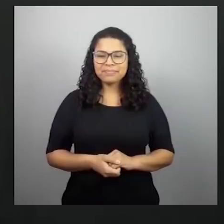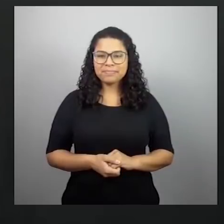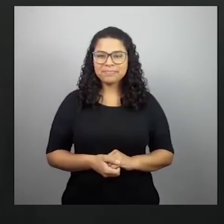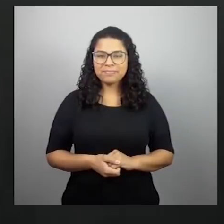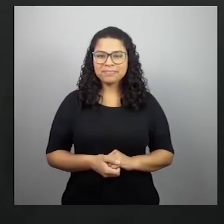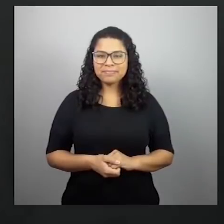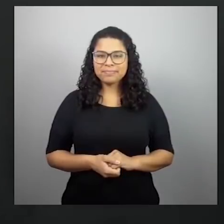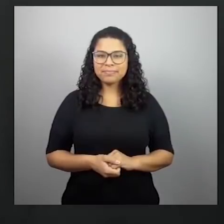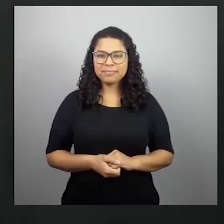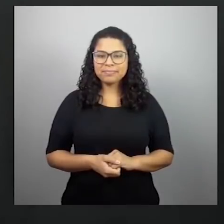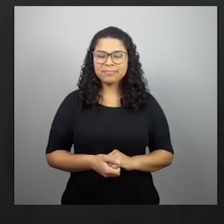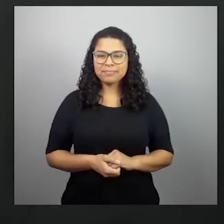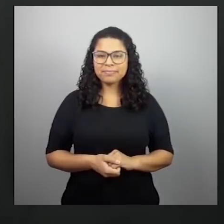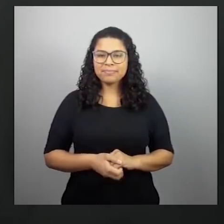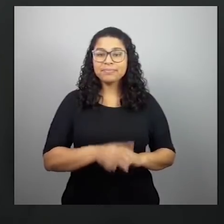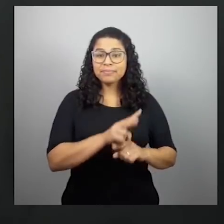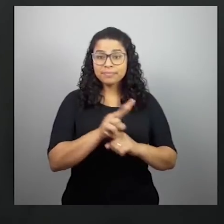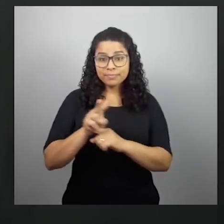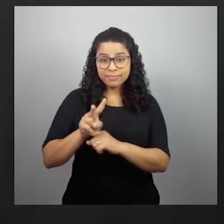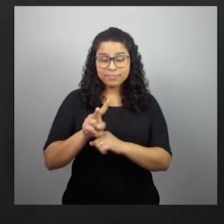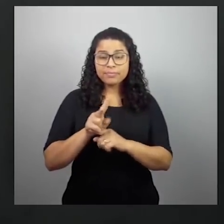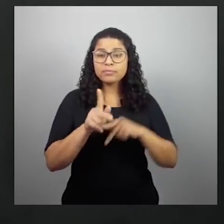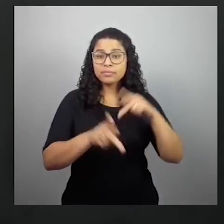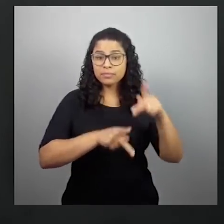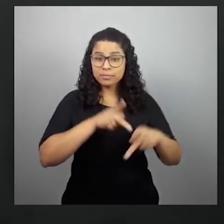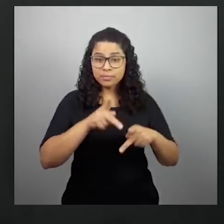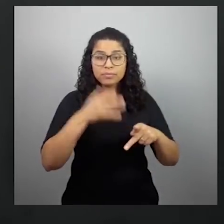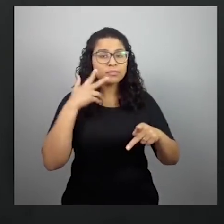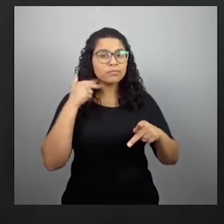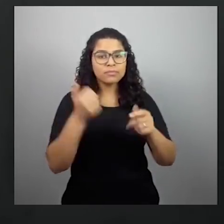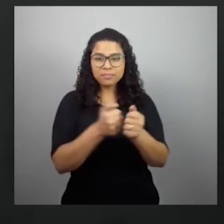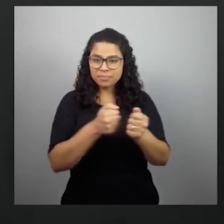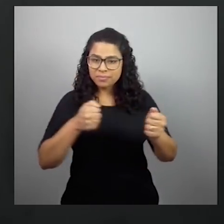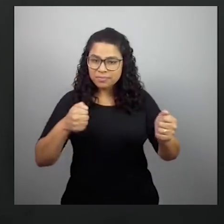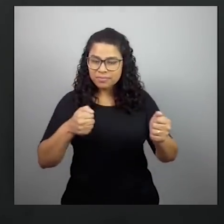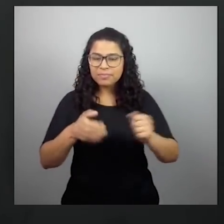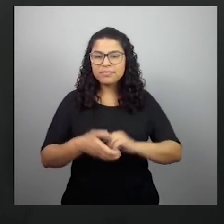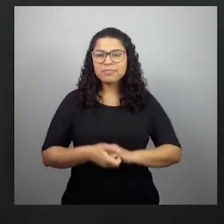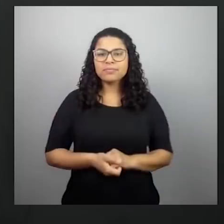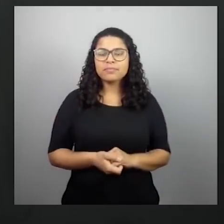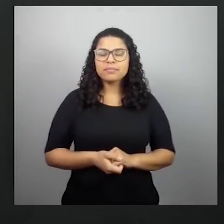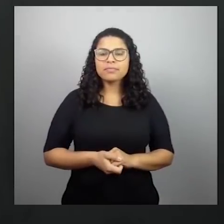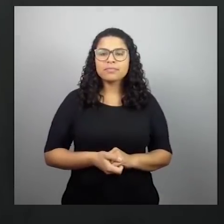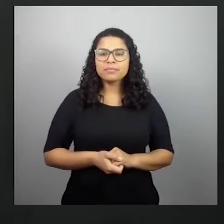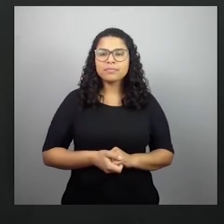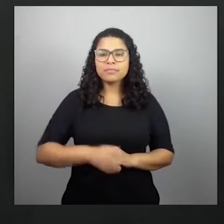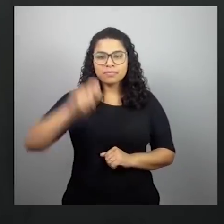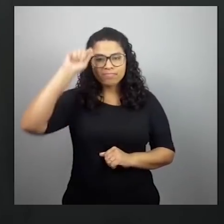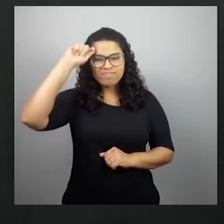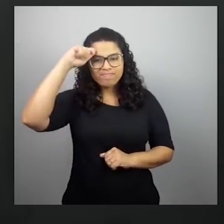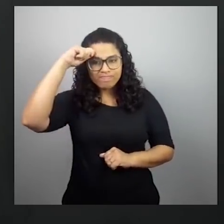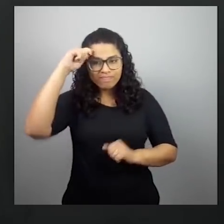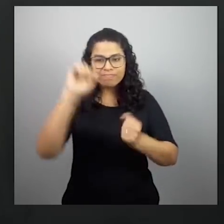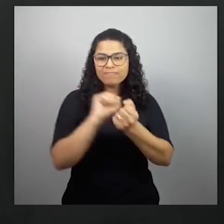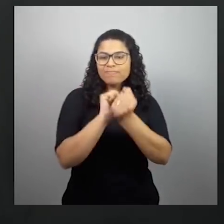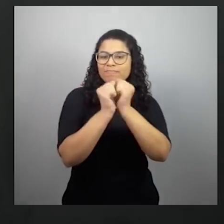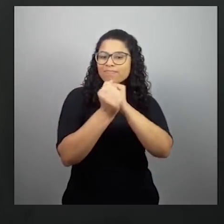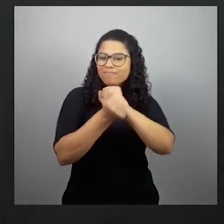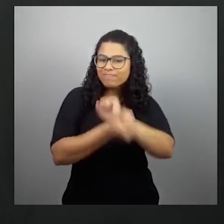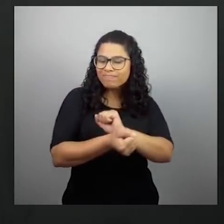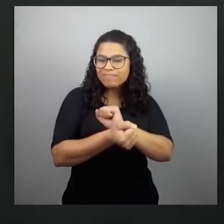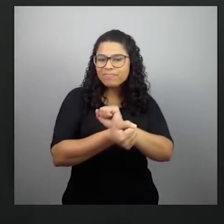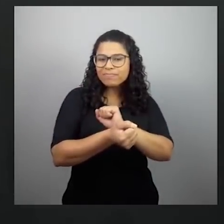partir desse título: a tutela da população indígena, a escravidão dos negros e a tutela dos egressos